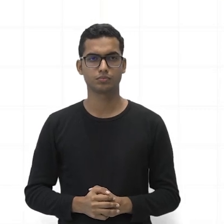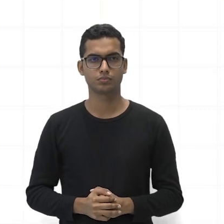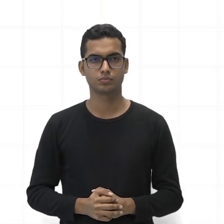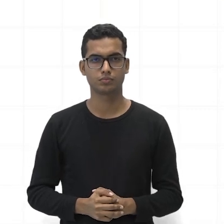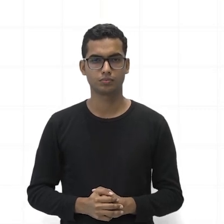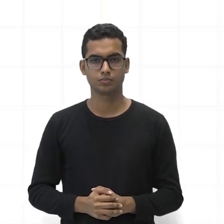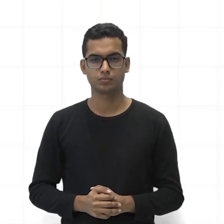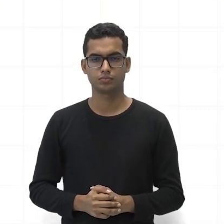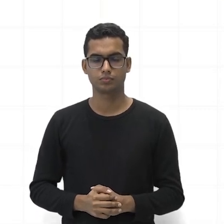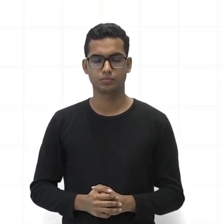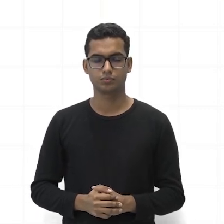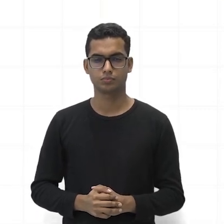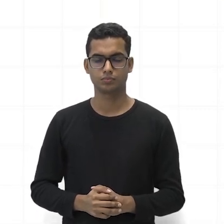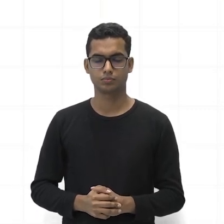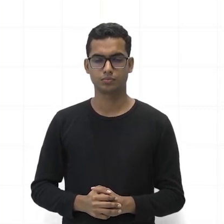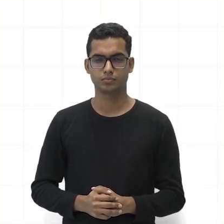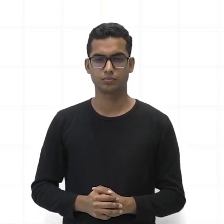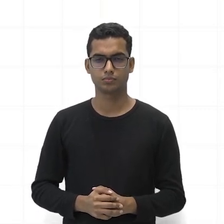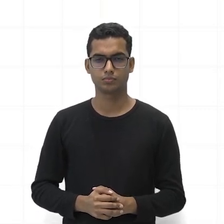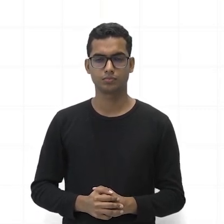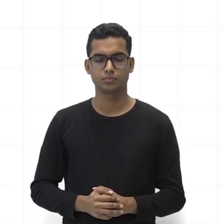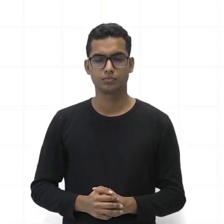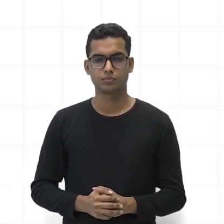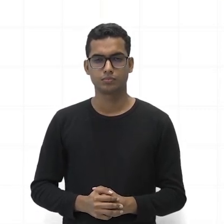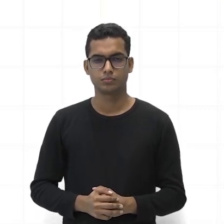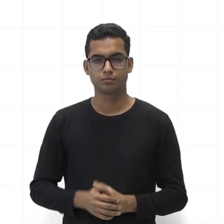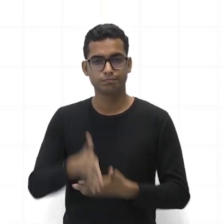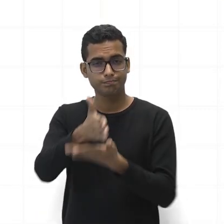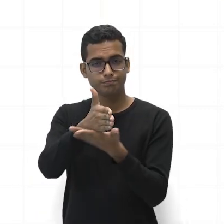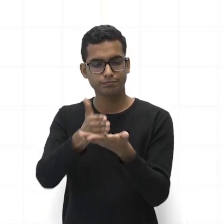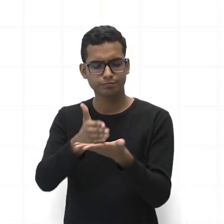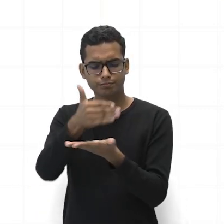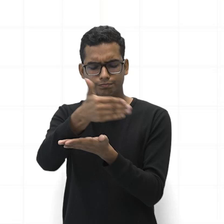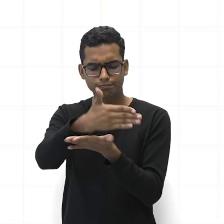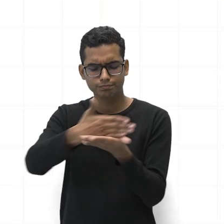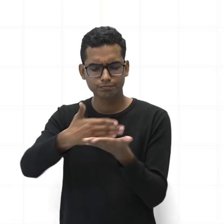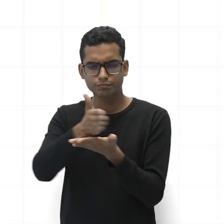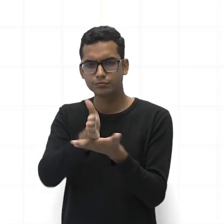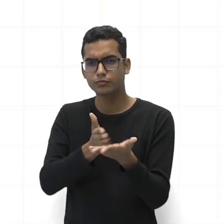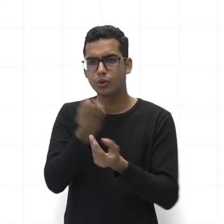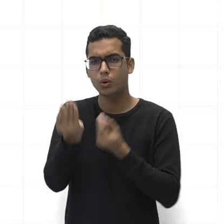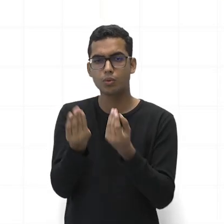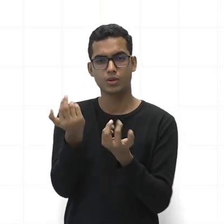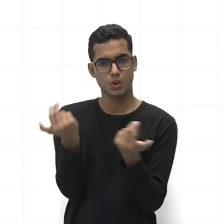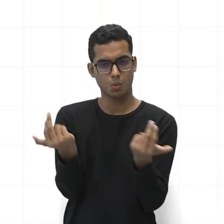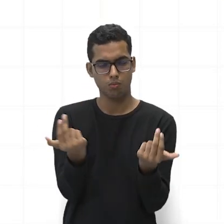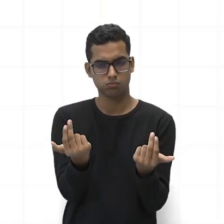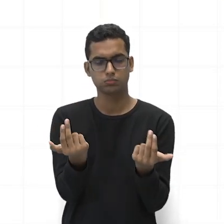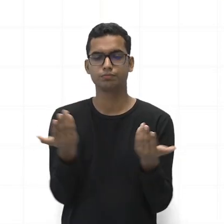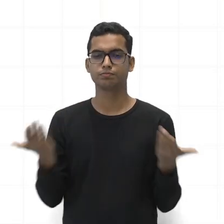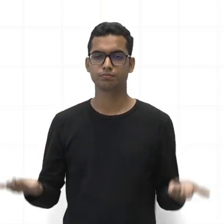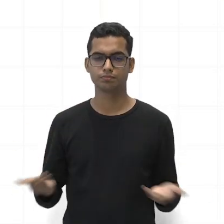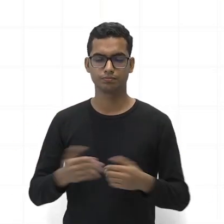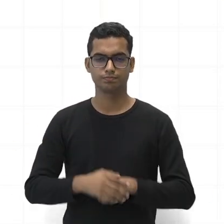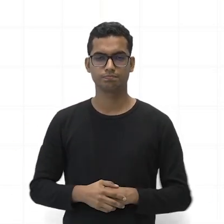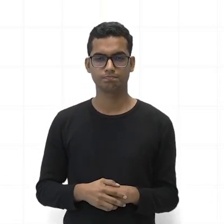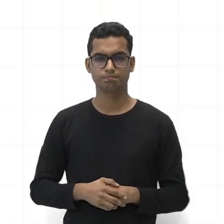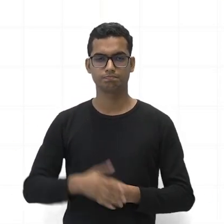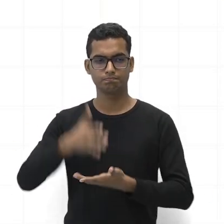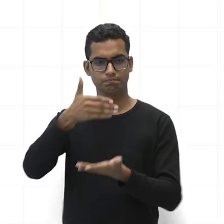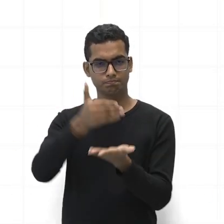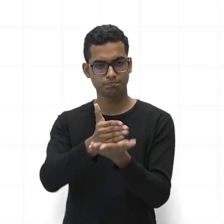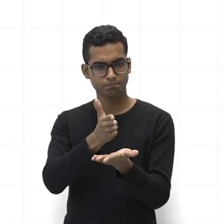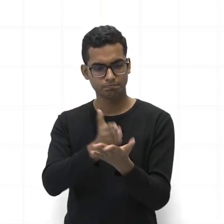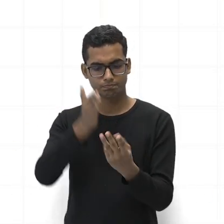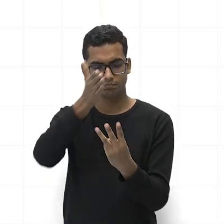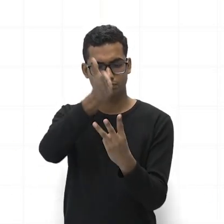estamos dividindo partes iguais aí, tá bom? Partes menores, de modo que as partes sejam iguais. E aí o pai de Isabela dividiu, né, em 3 partes